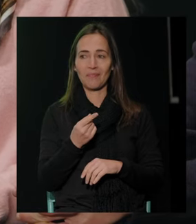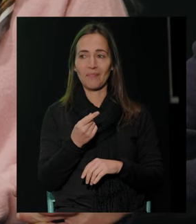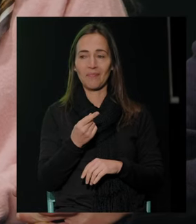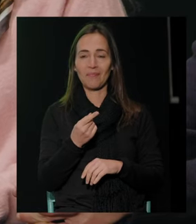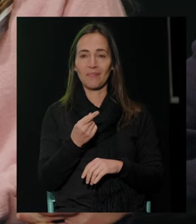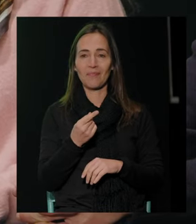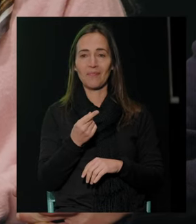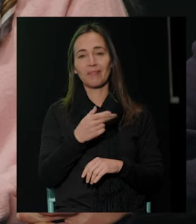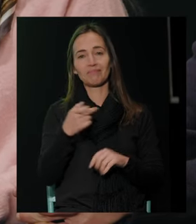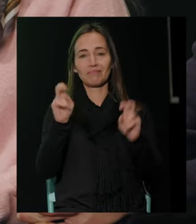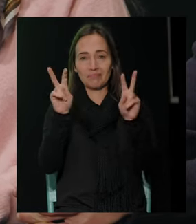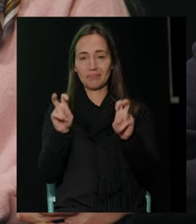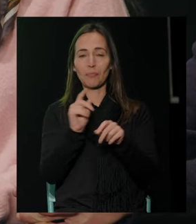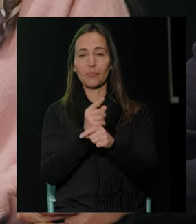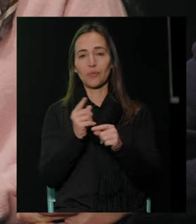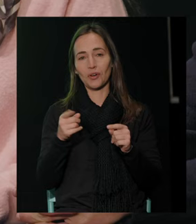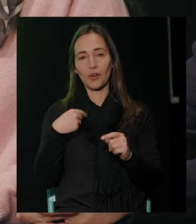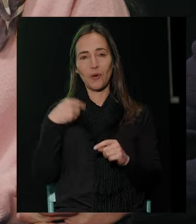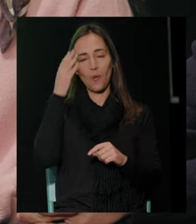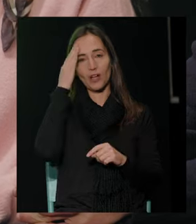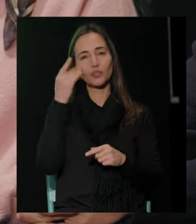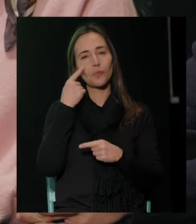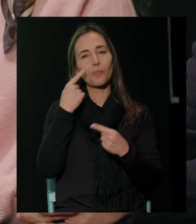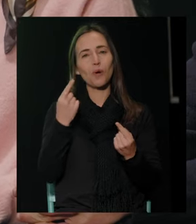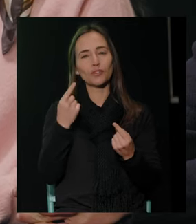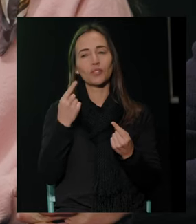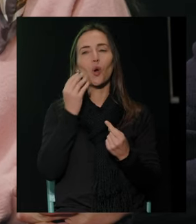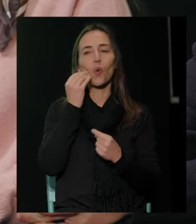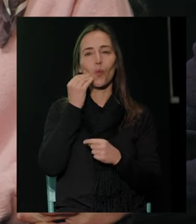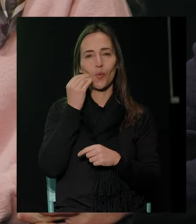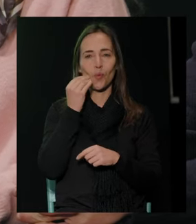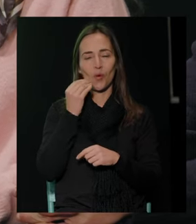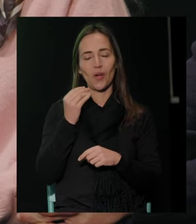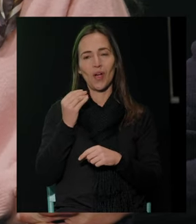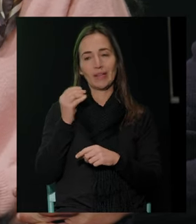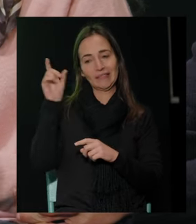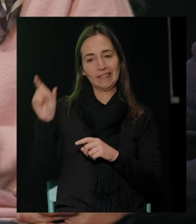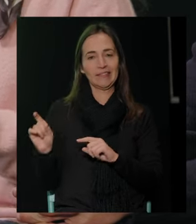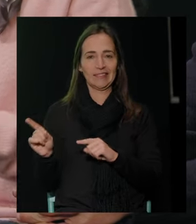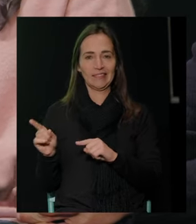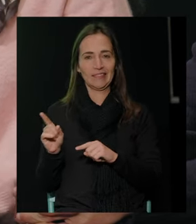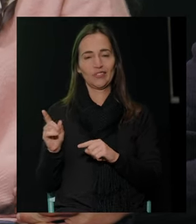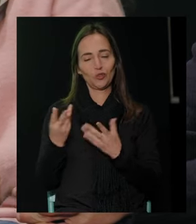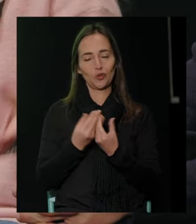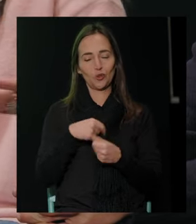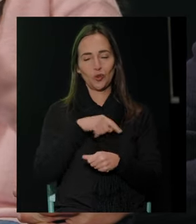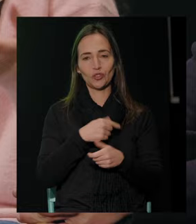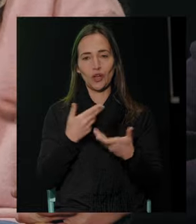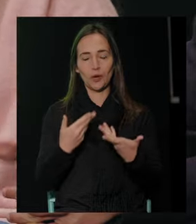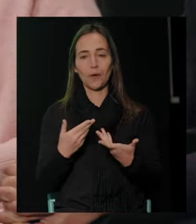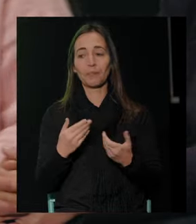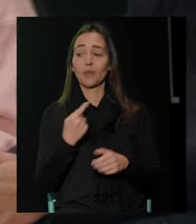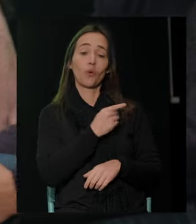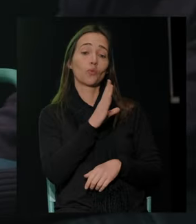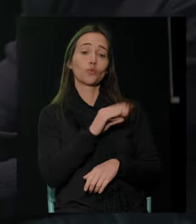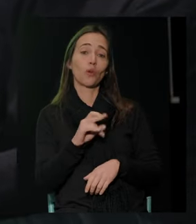de fazer esta citação, porque acho que ilustra um pouco que pessoa é a Cláudia, não é, que temos aqui connosco. O João Reis quase